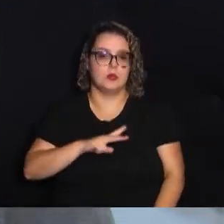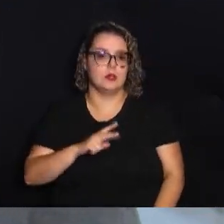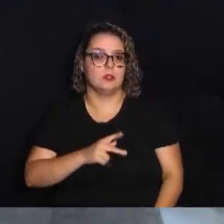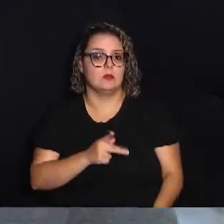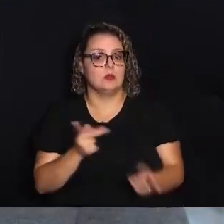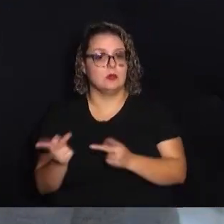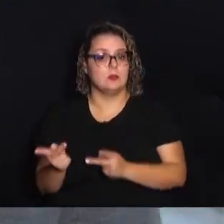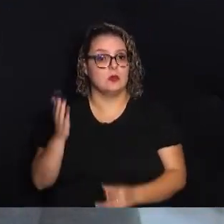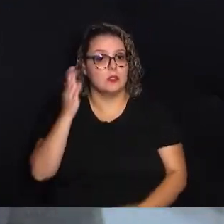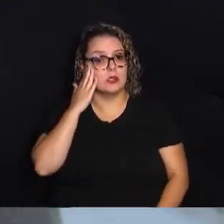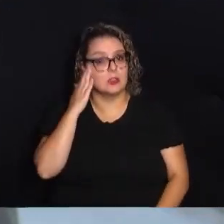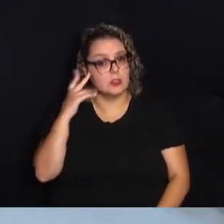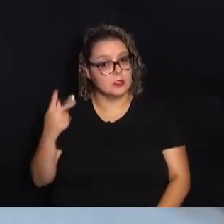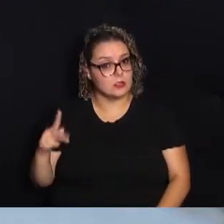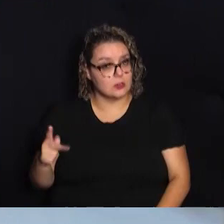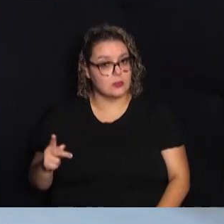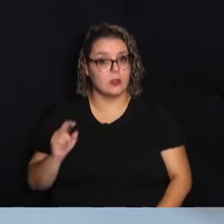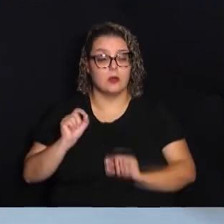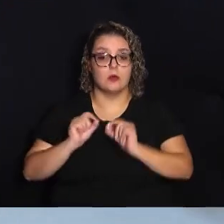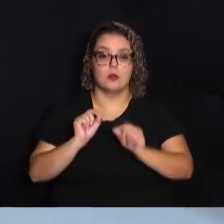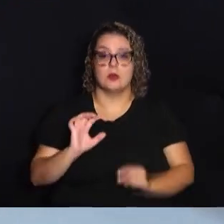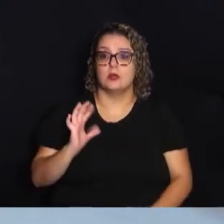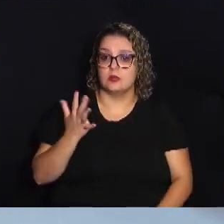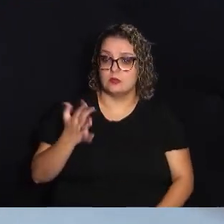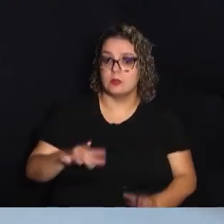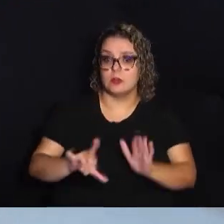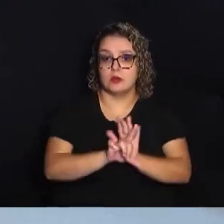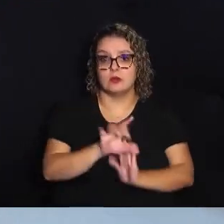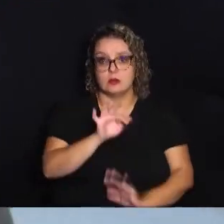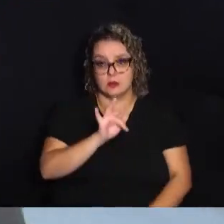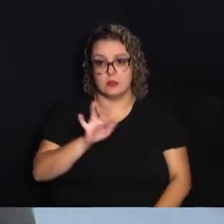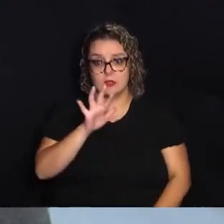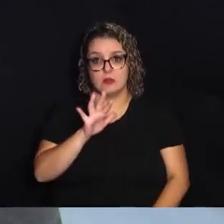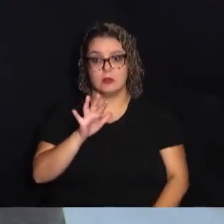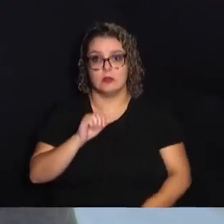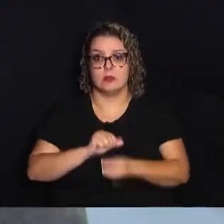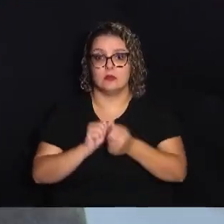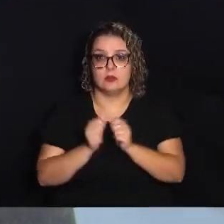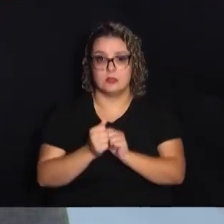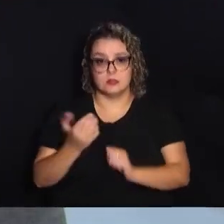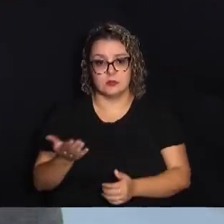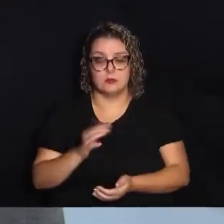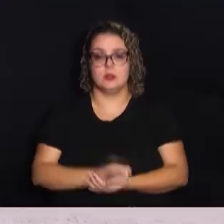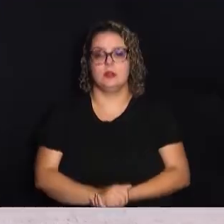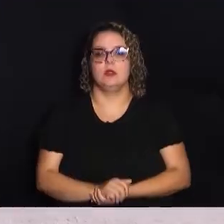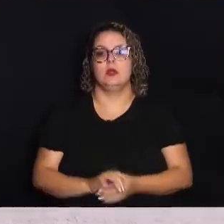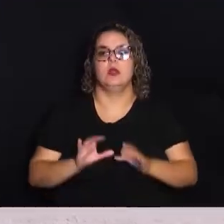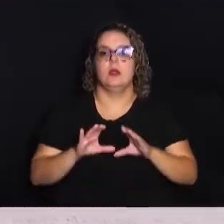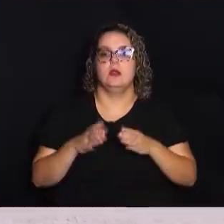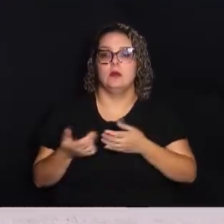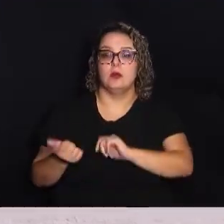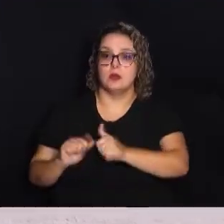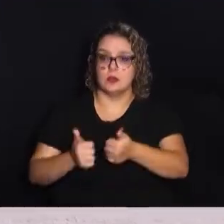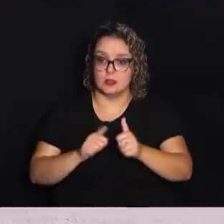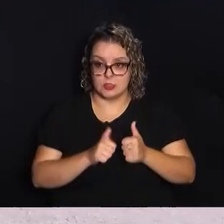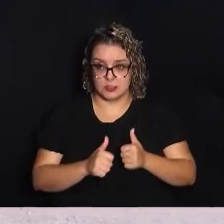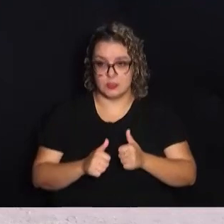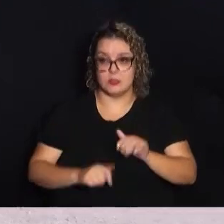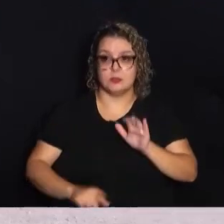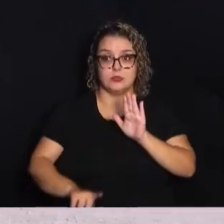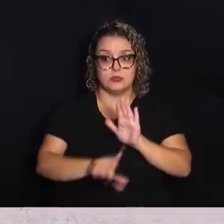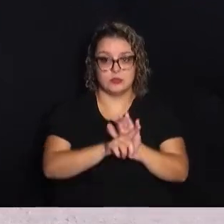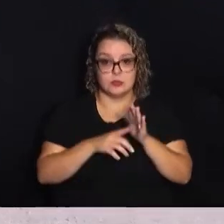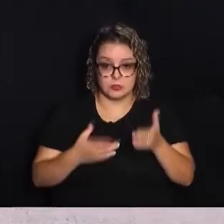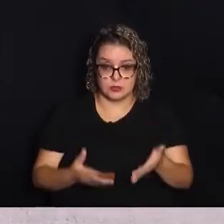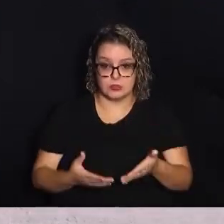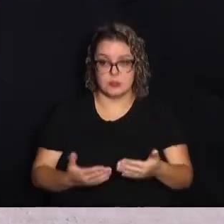Nós visitamos para saber o entendimento deles referente às leis federais com que eles estão se adaptando a comissão fez uma análise